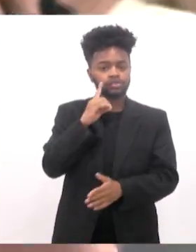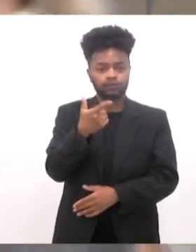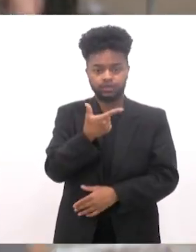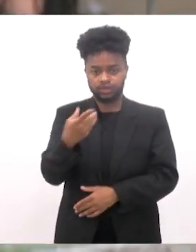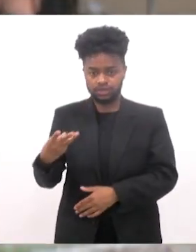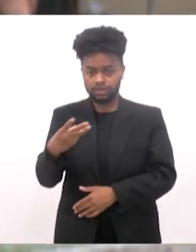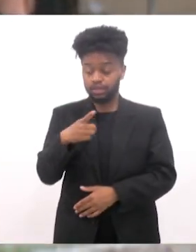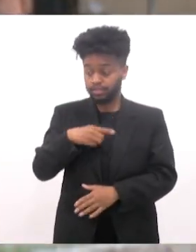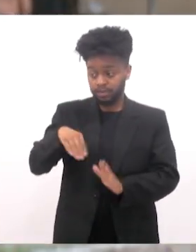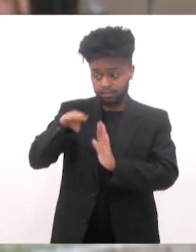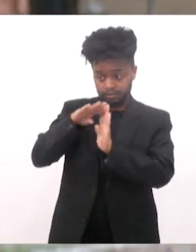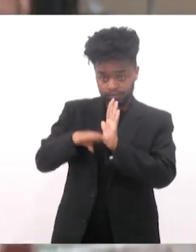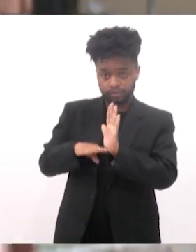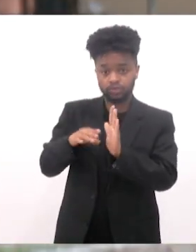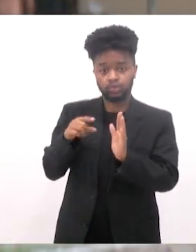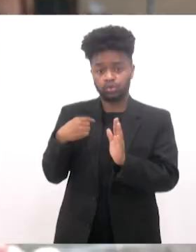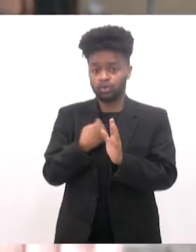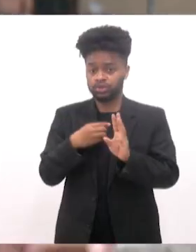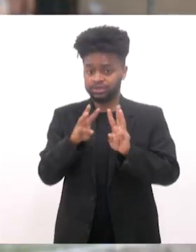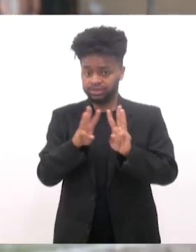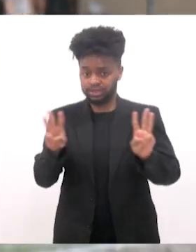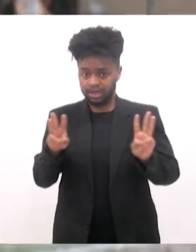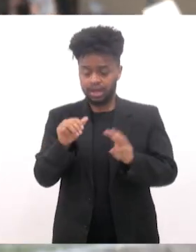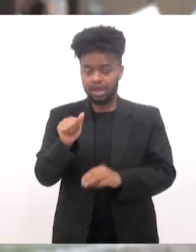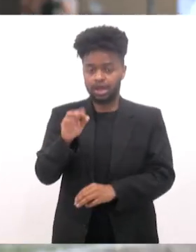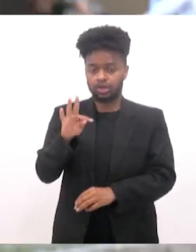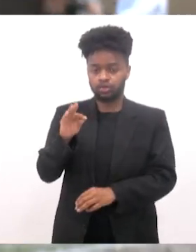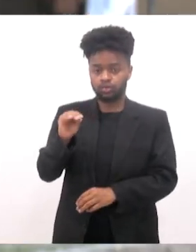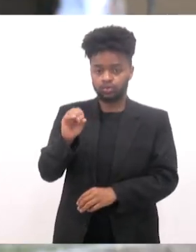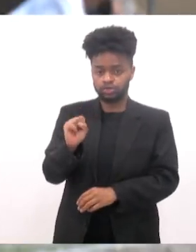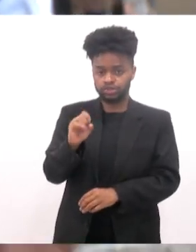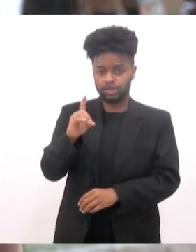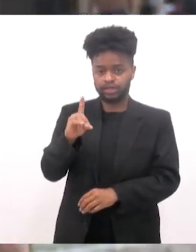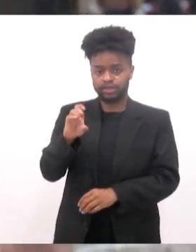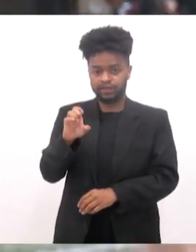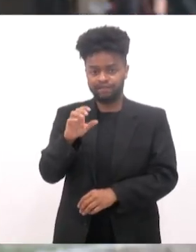está toda disponível no nosso site, atosdefala.com.br.